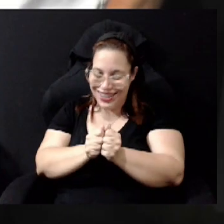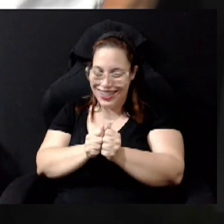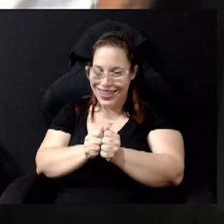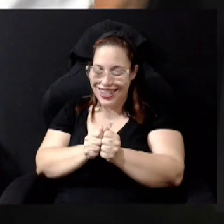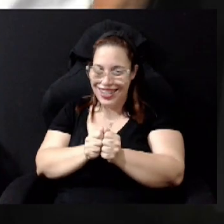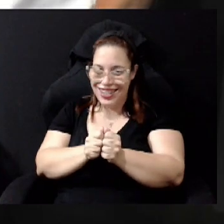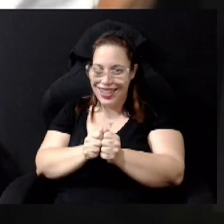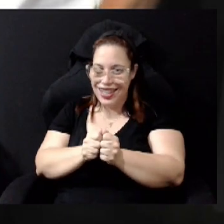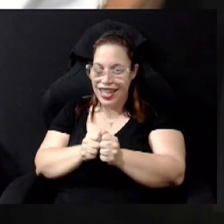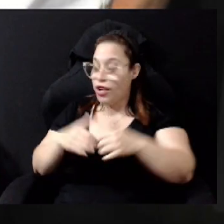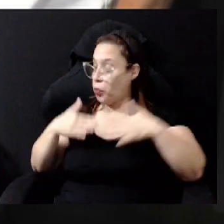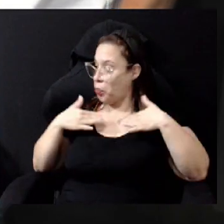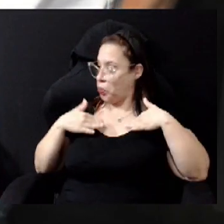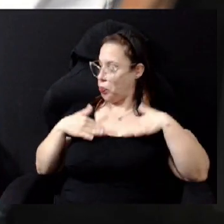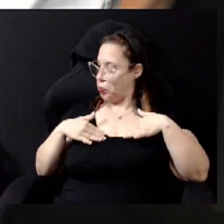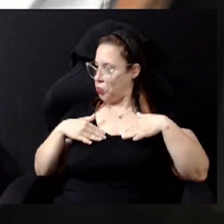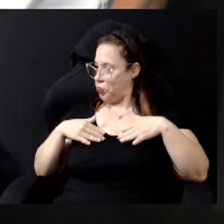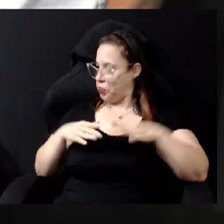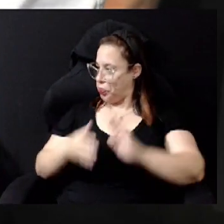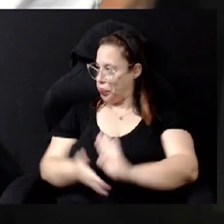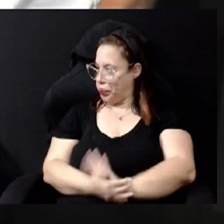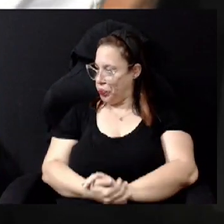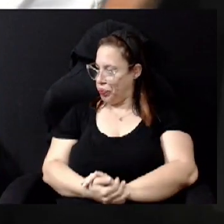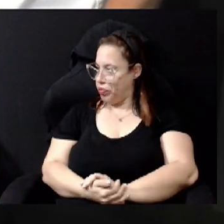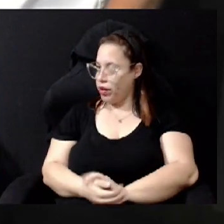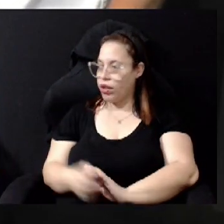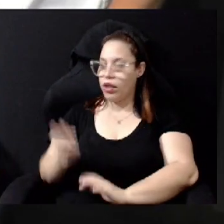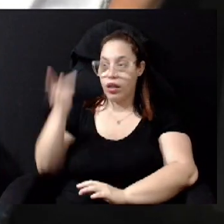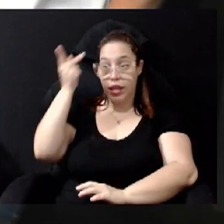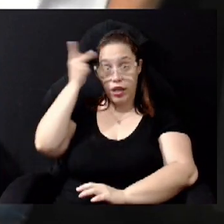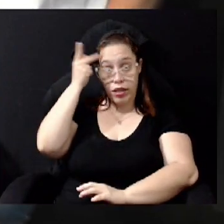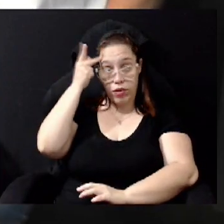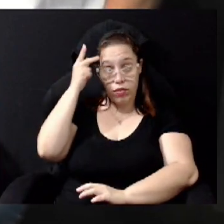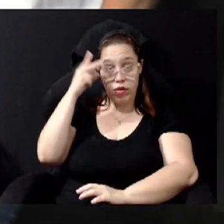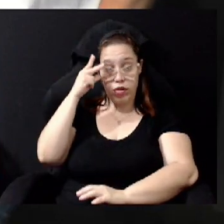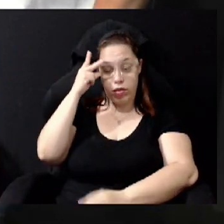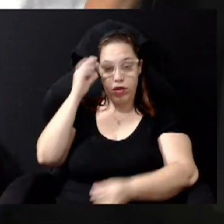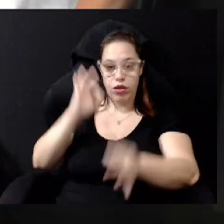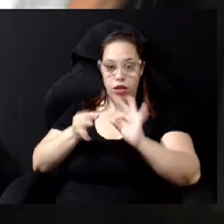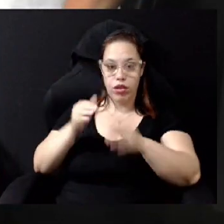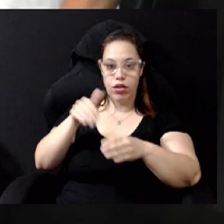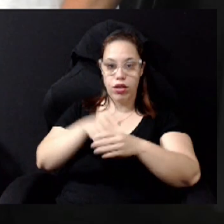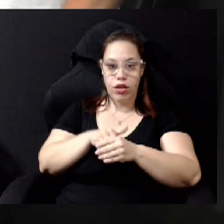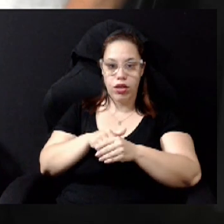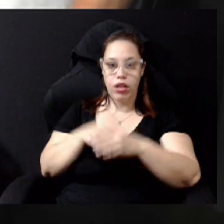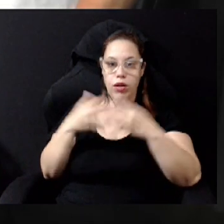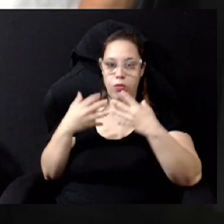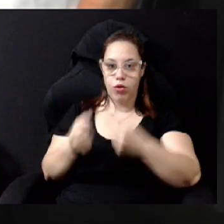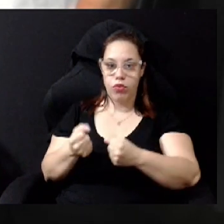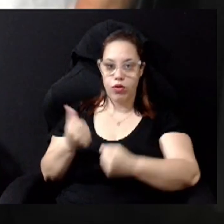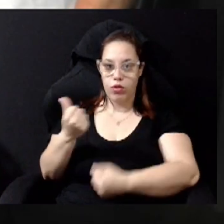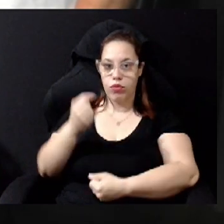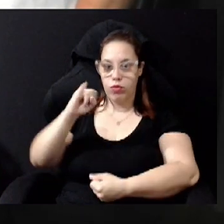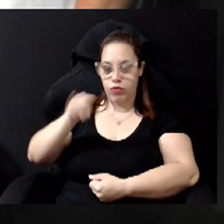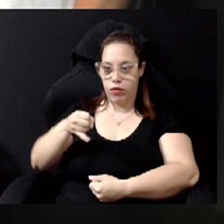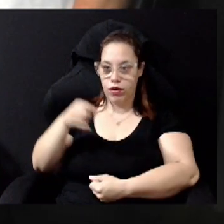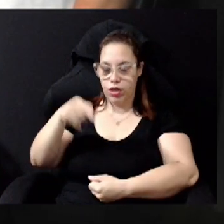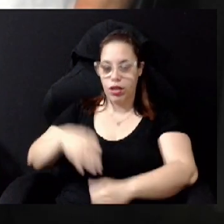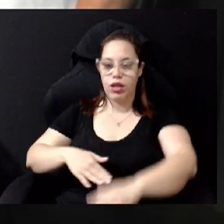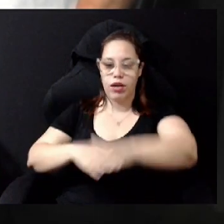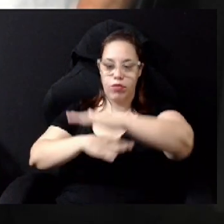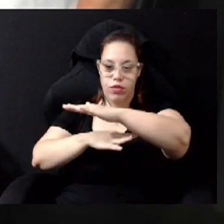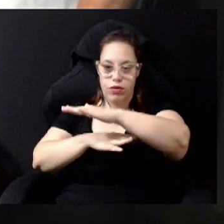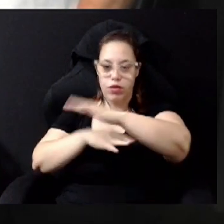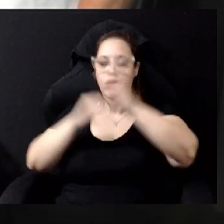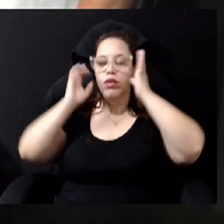diplomado, né? Diplomado, é lá em São Paulo, no isso, Tribunal Regional Eleitoral. E a posse dia 1º de janeiro aqui na Câmara. Aqui na Câmara é a votação do